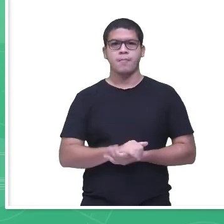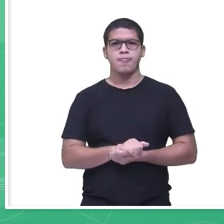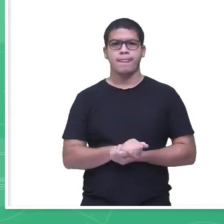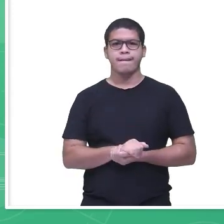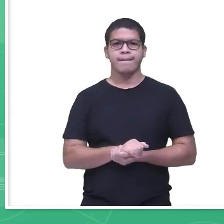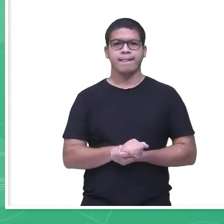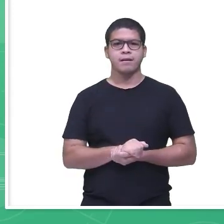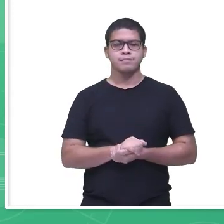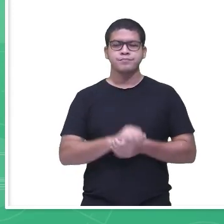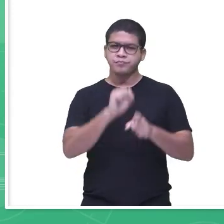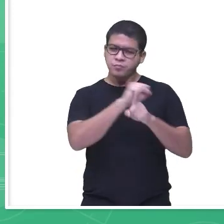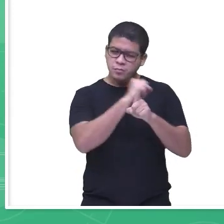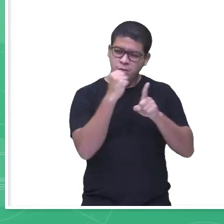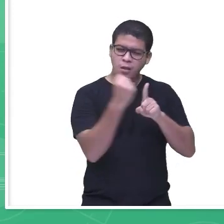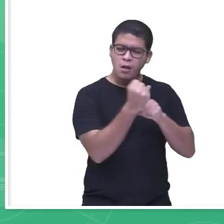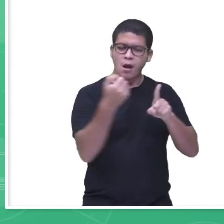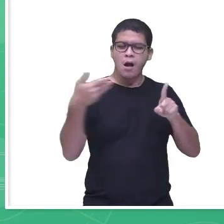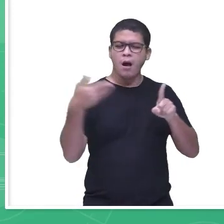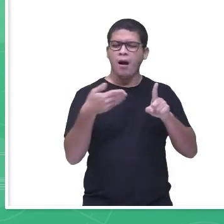vezes construída em